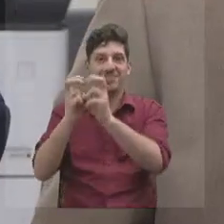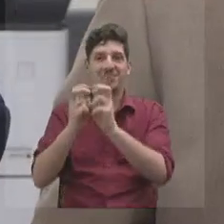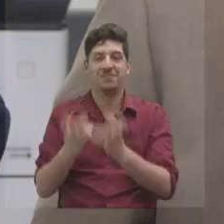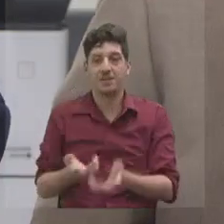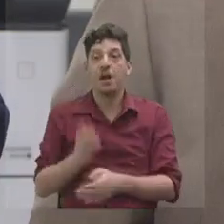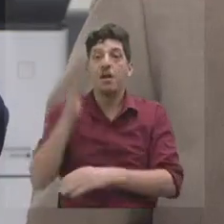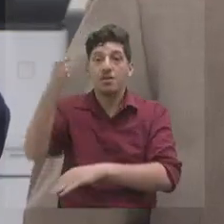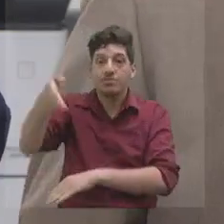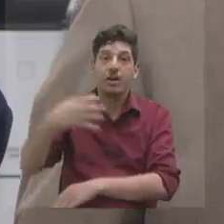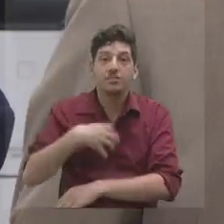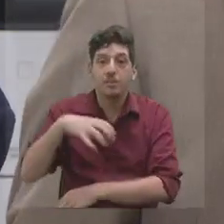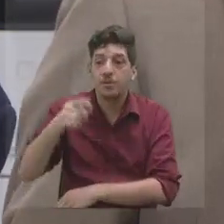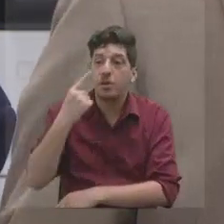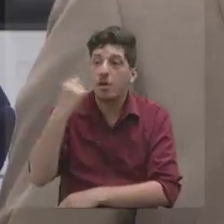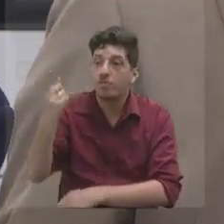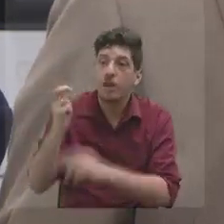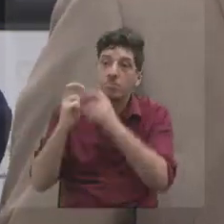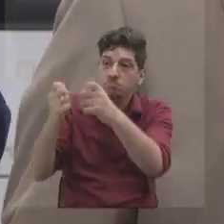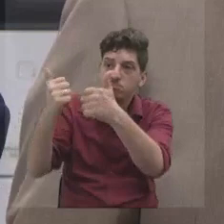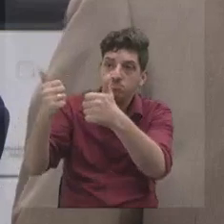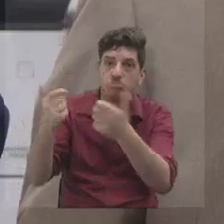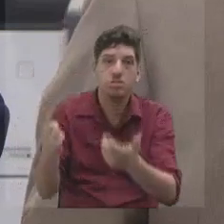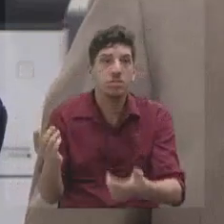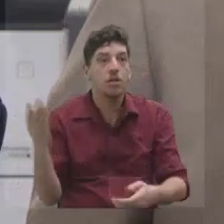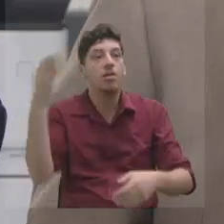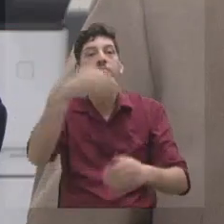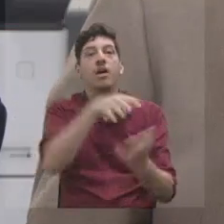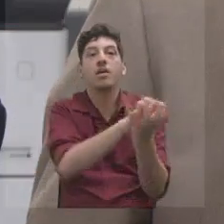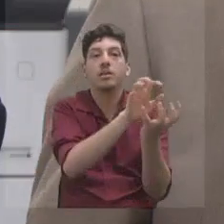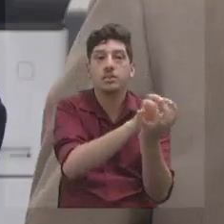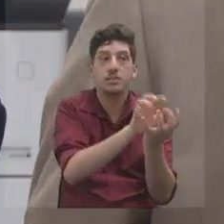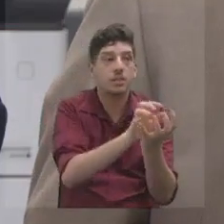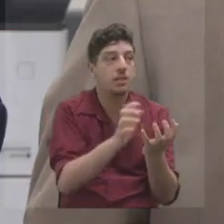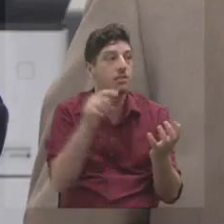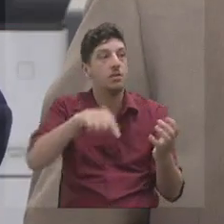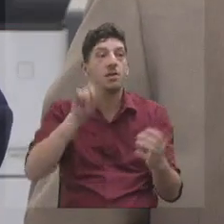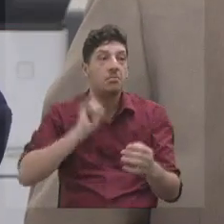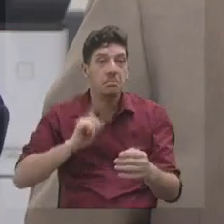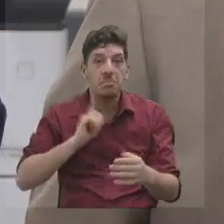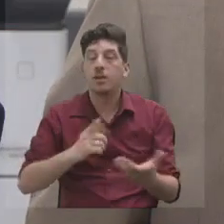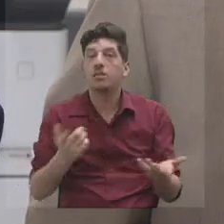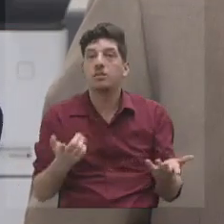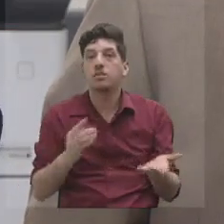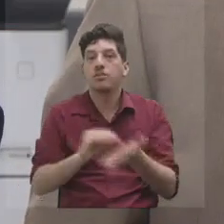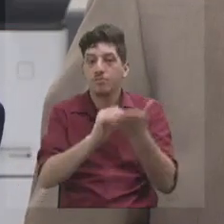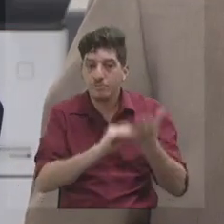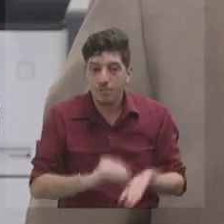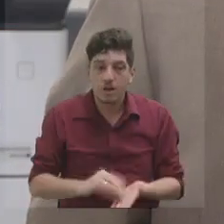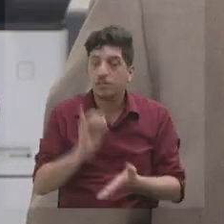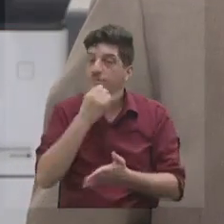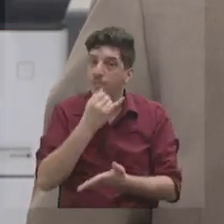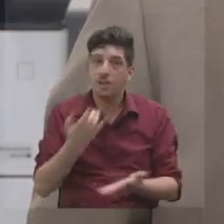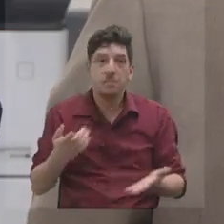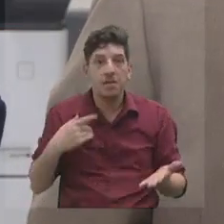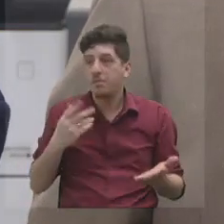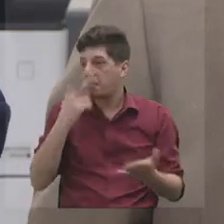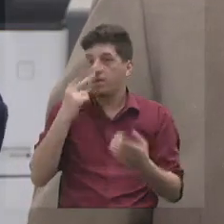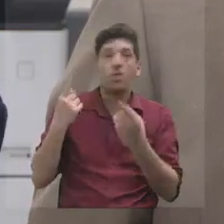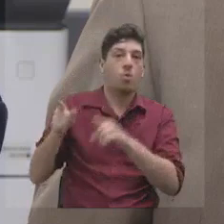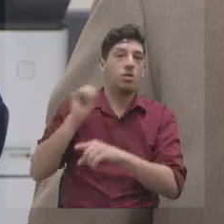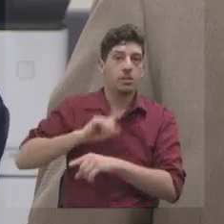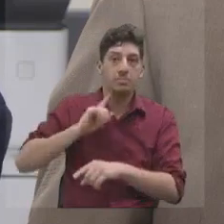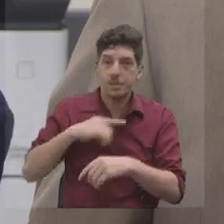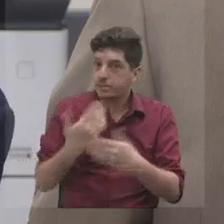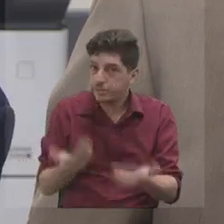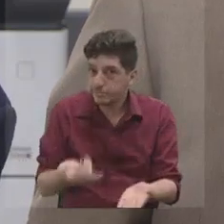vai para todo lado menos de Minas Gerais houve uma perseguição com Minas Gerais essa é uma realidade Mas enfim